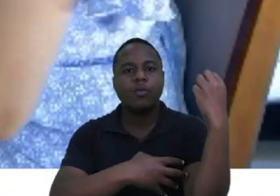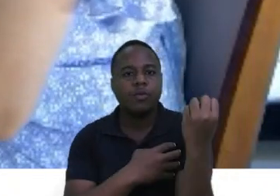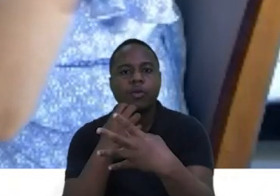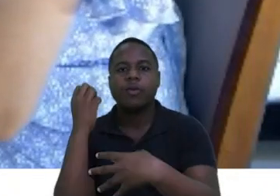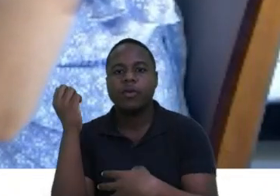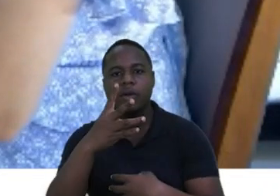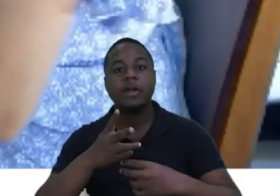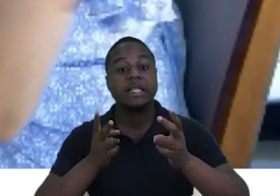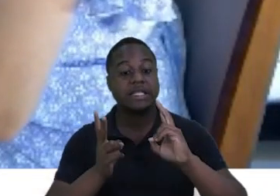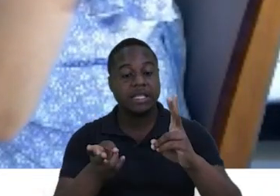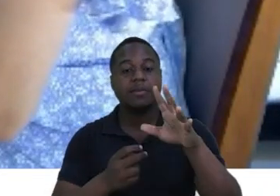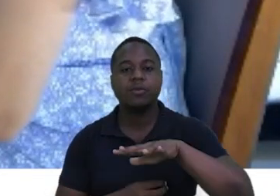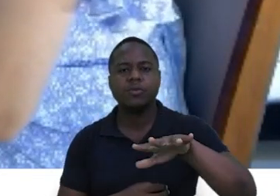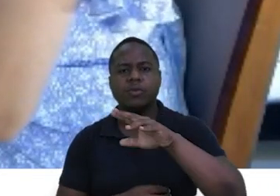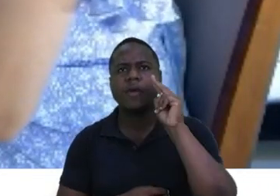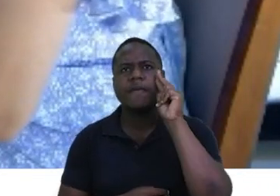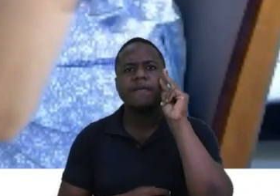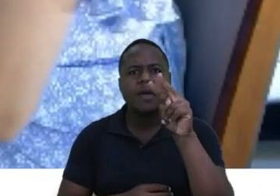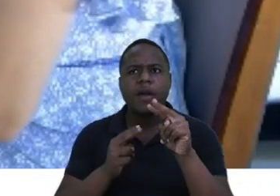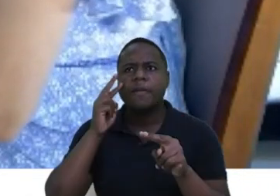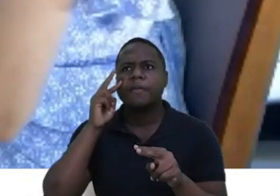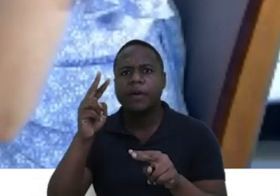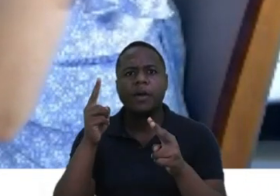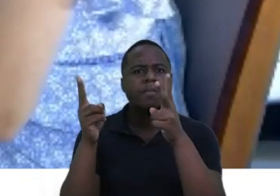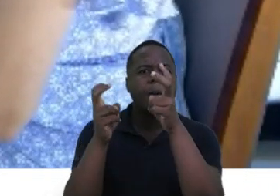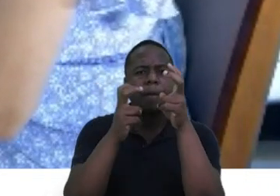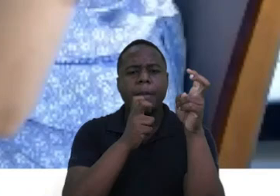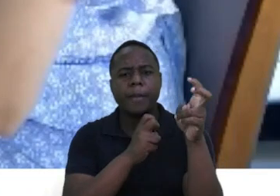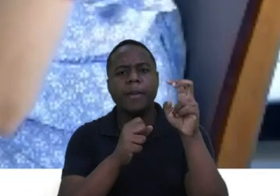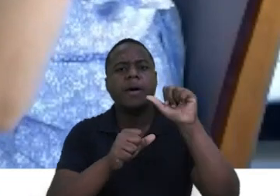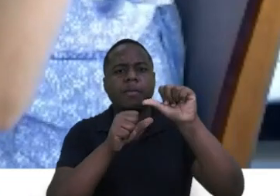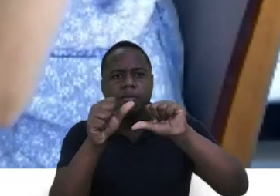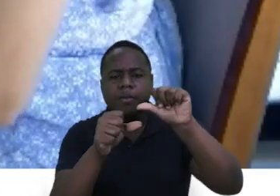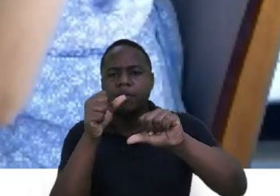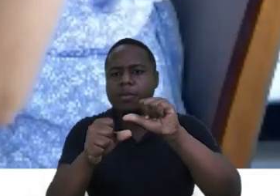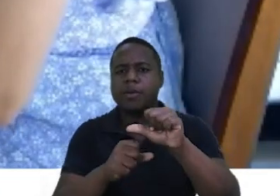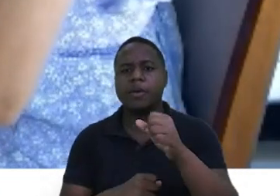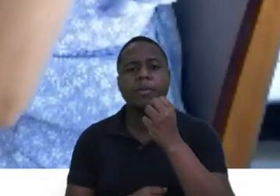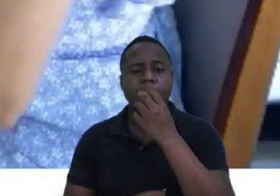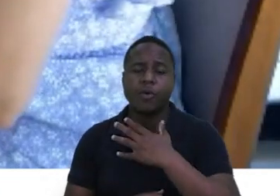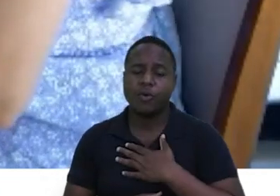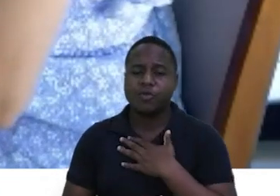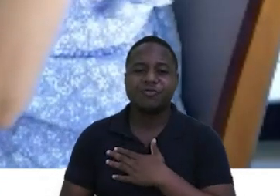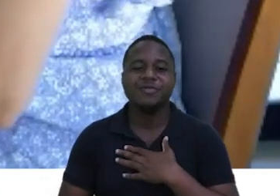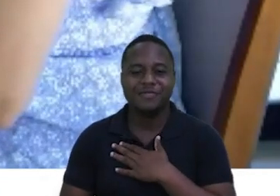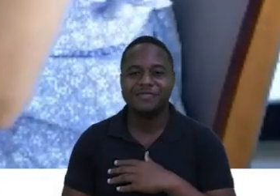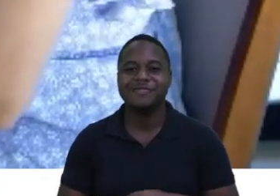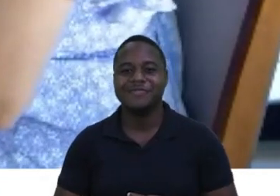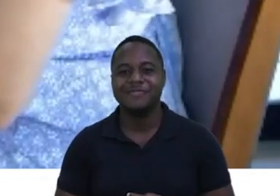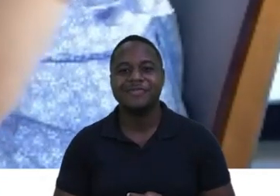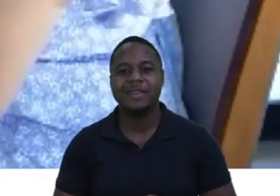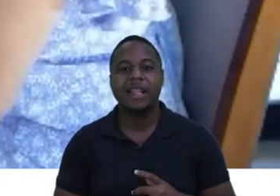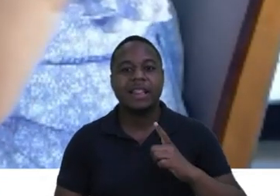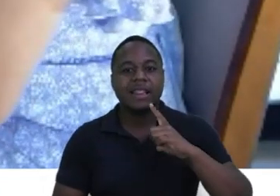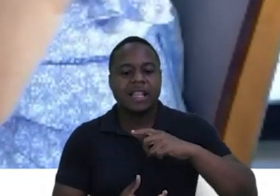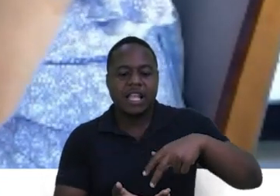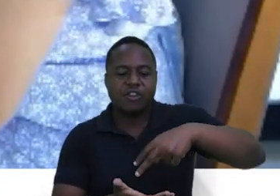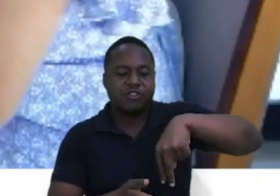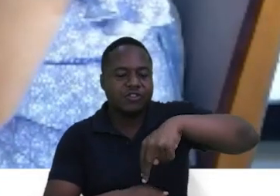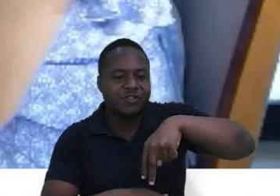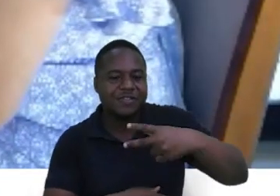ali atenado, atualizando e sempre ficando atualizado nas coisas que estão acontecendo. Bacana, gostei. Gostei, um jeito diferente de